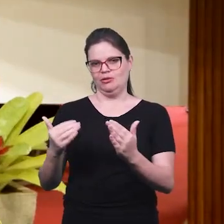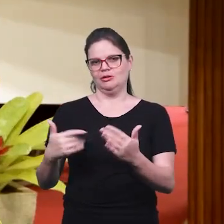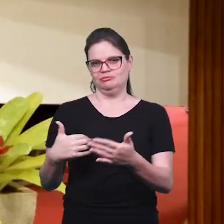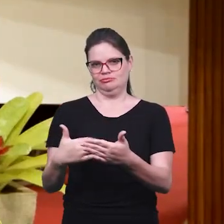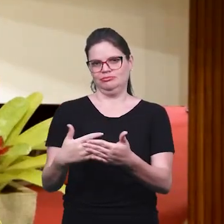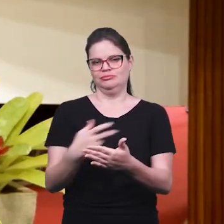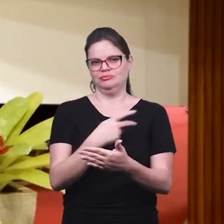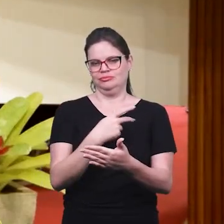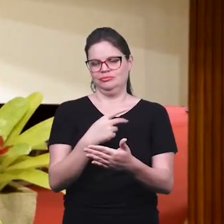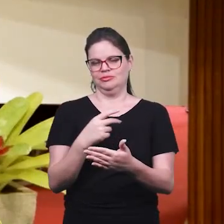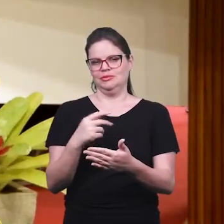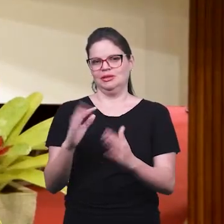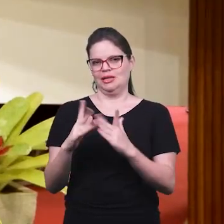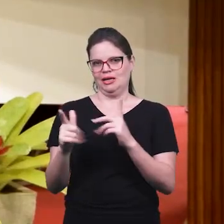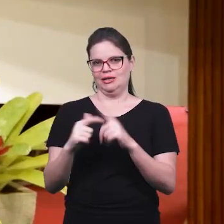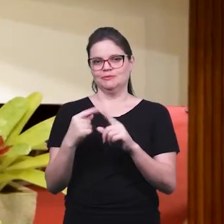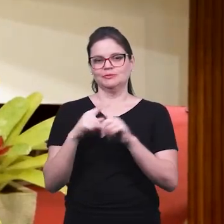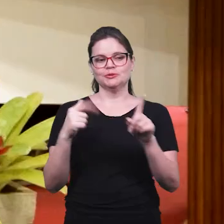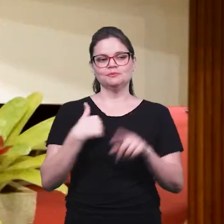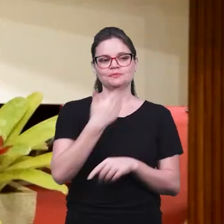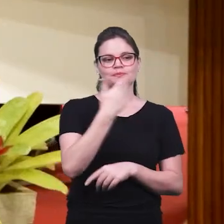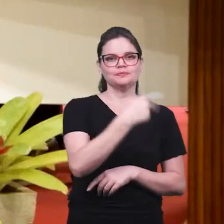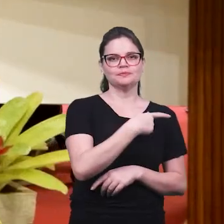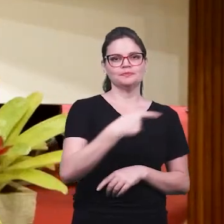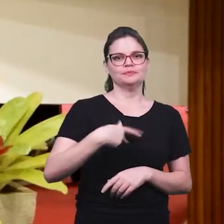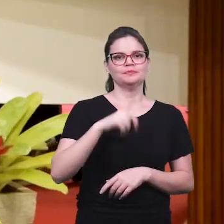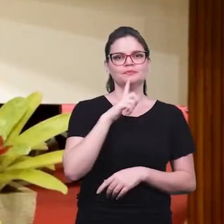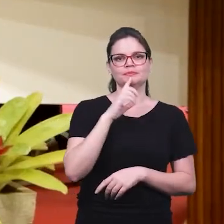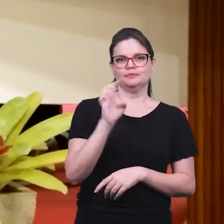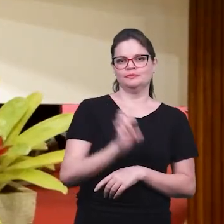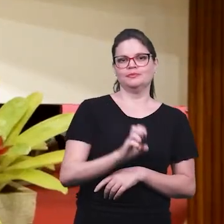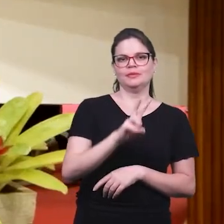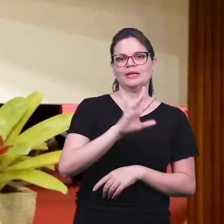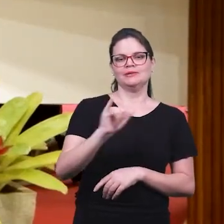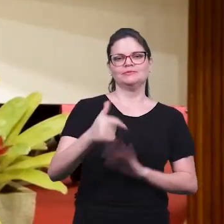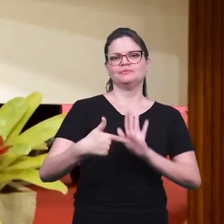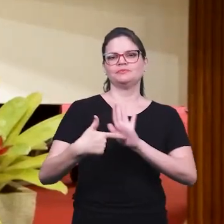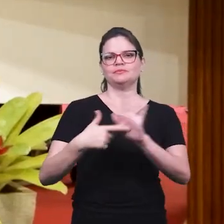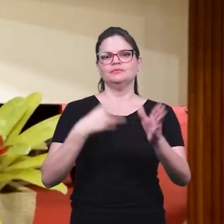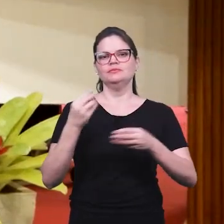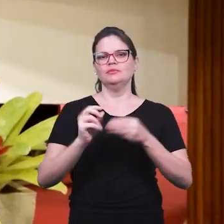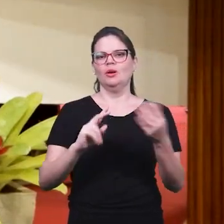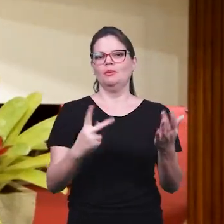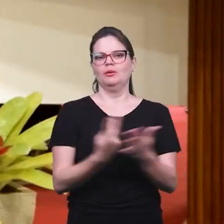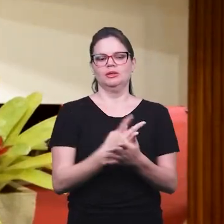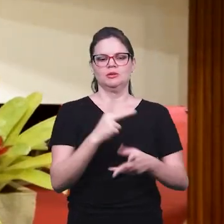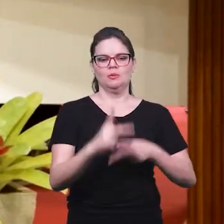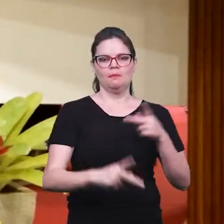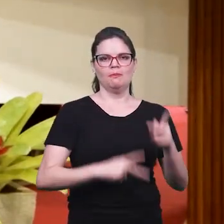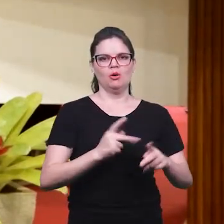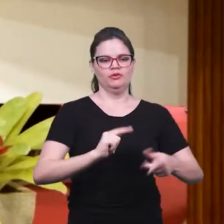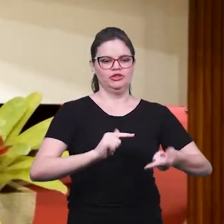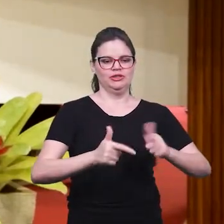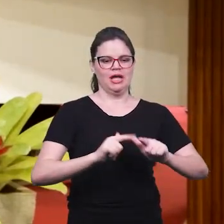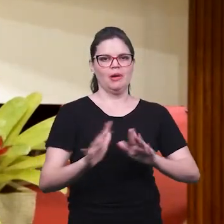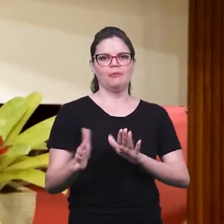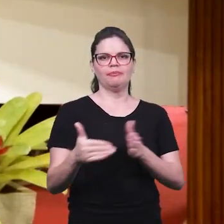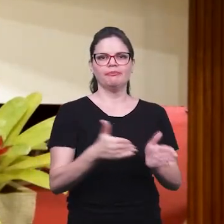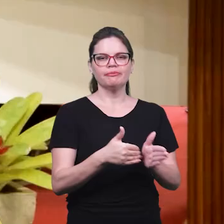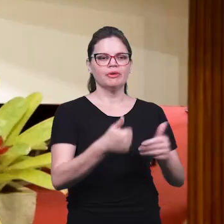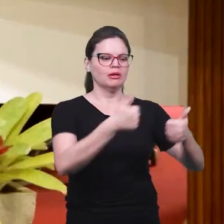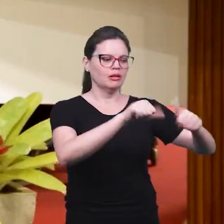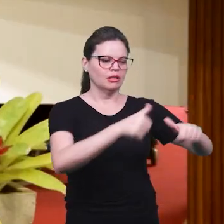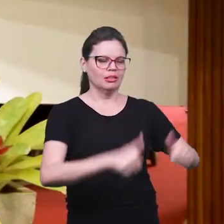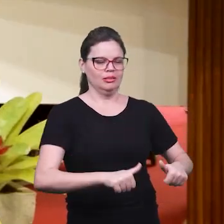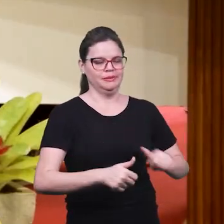Luiz Eugênio para falar a respeito dos desvios do povo de Israel. Bom, meus